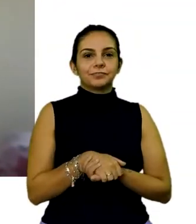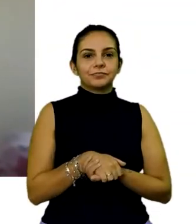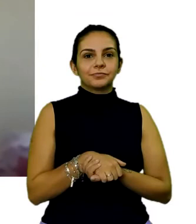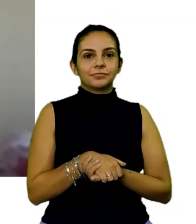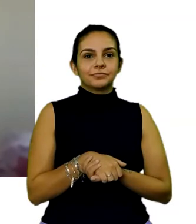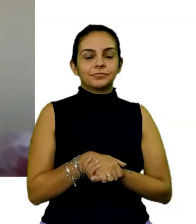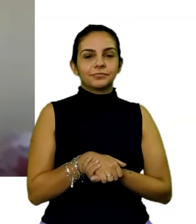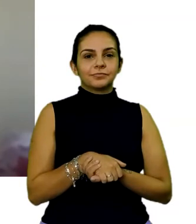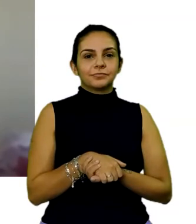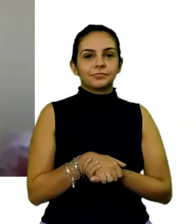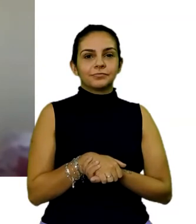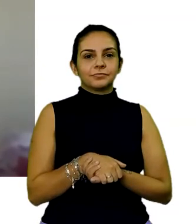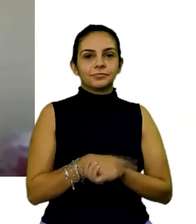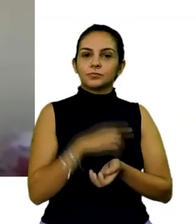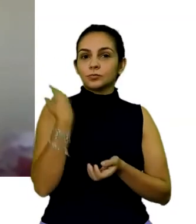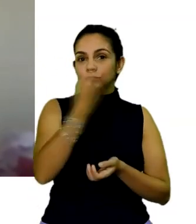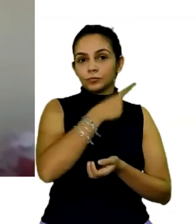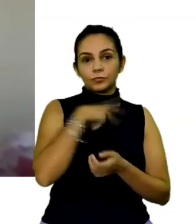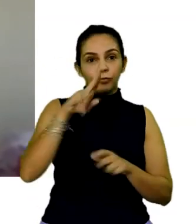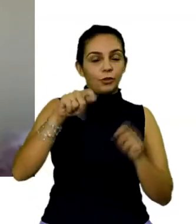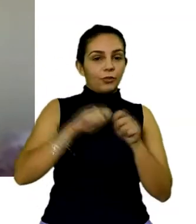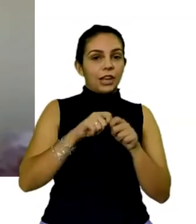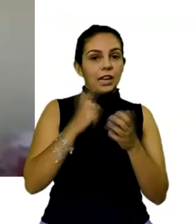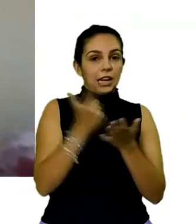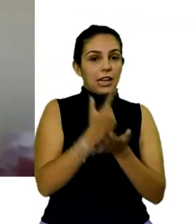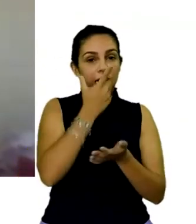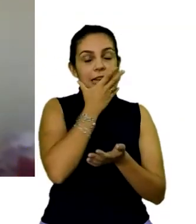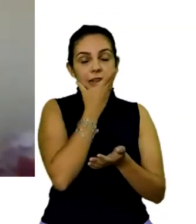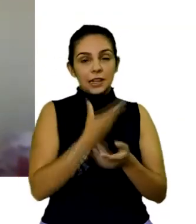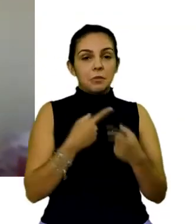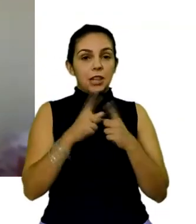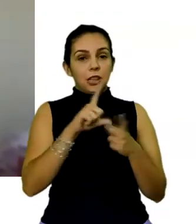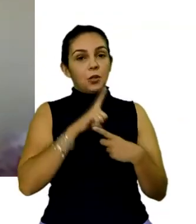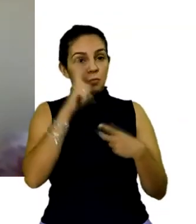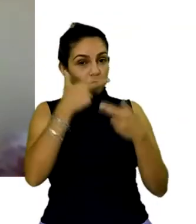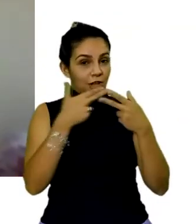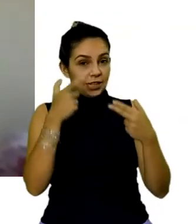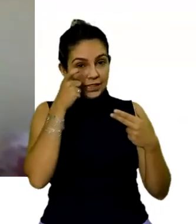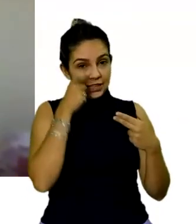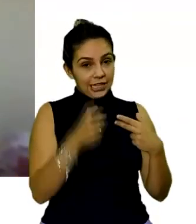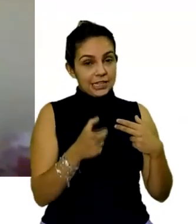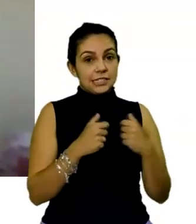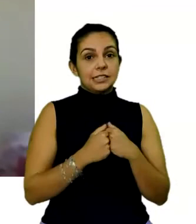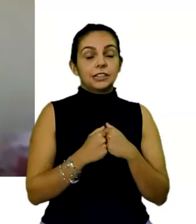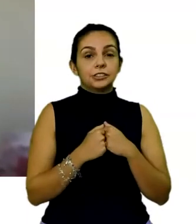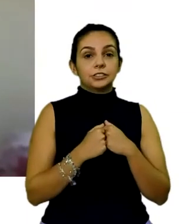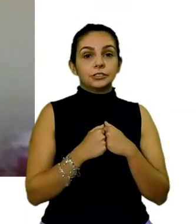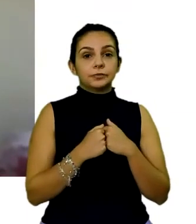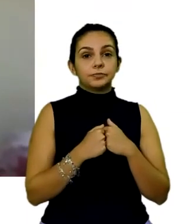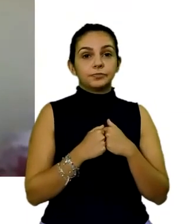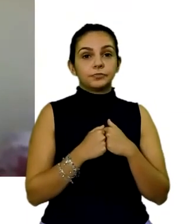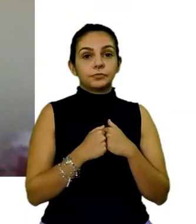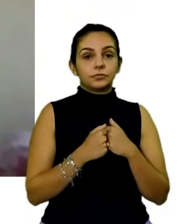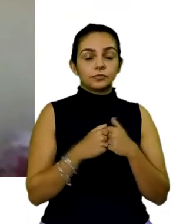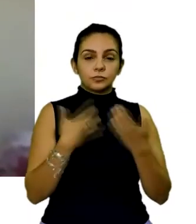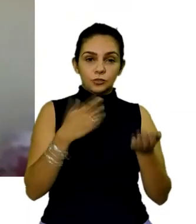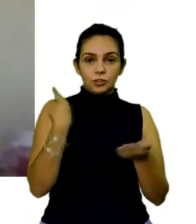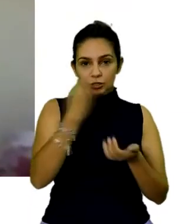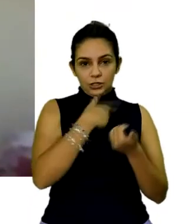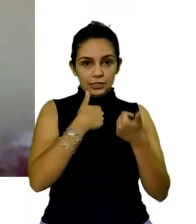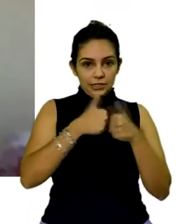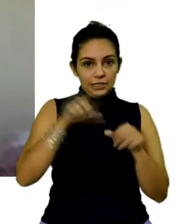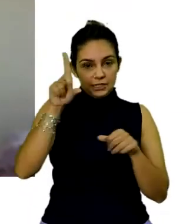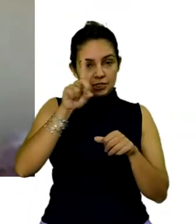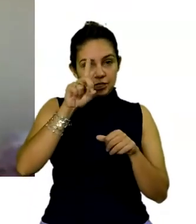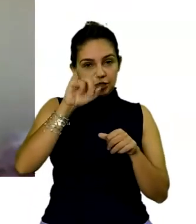Tem uma coisa. Nós nunca fizemos livros sobre o Natal, mas tem uma coisa muito interessante. Quando nós estávamos